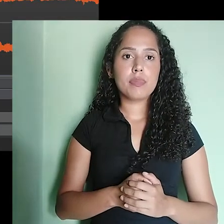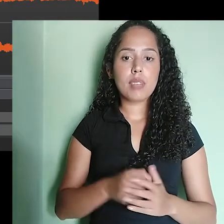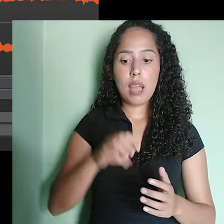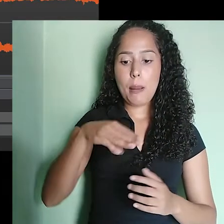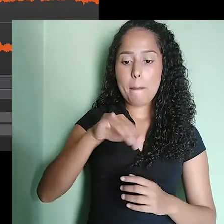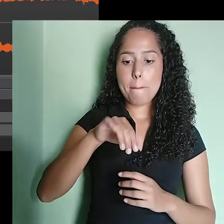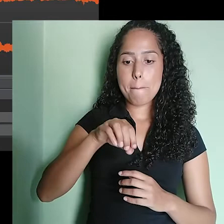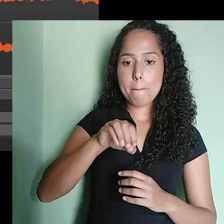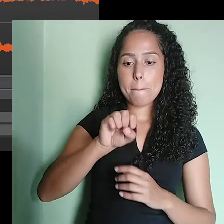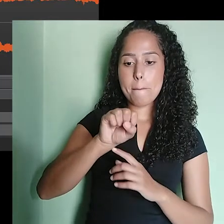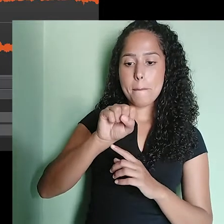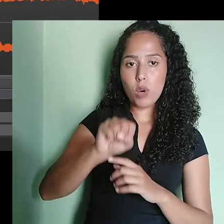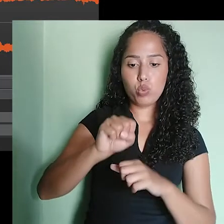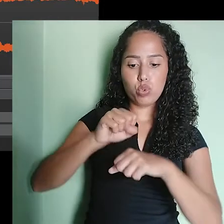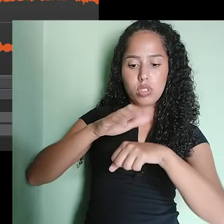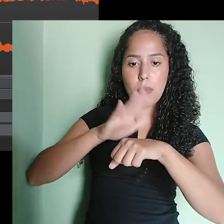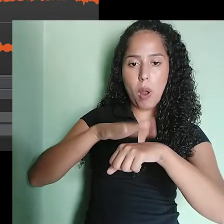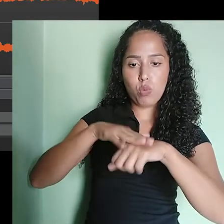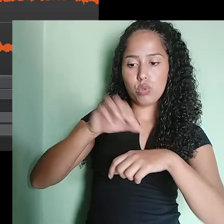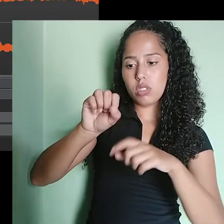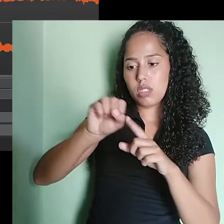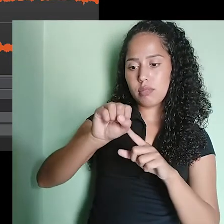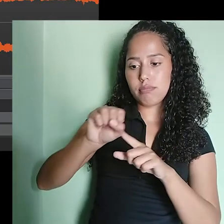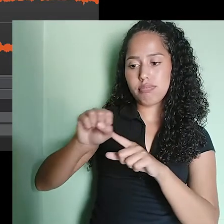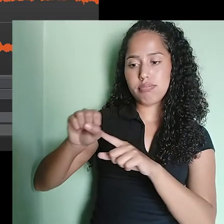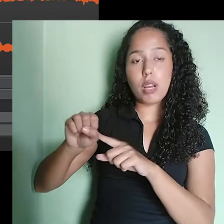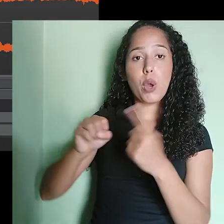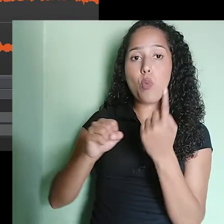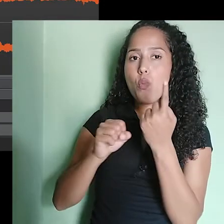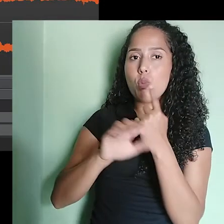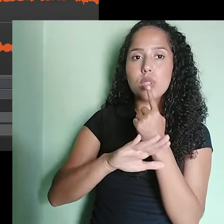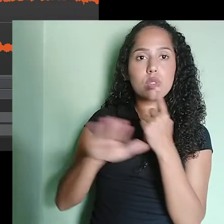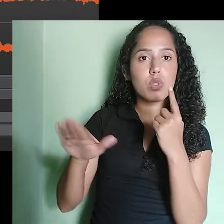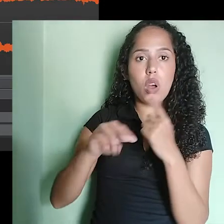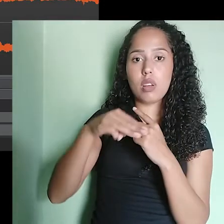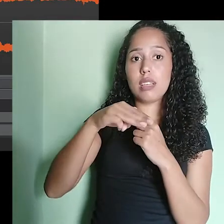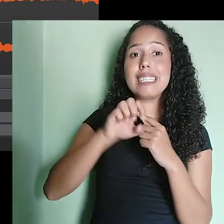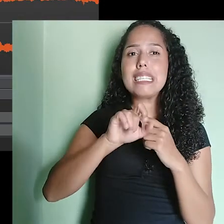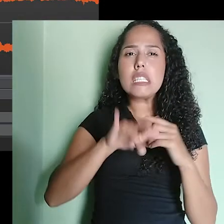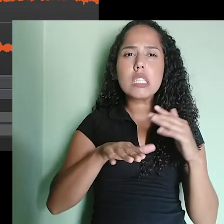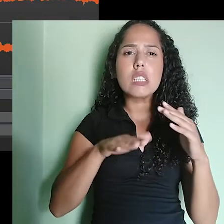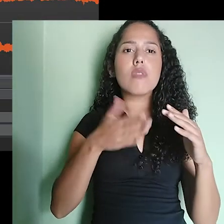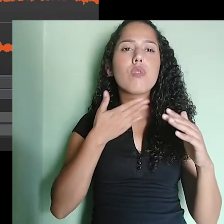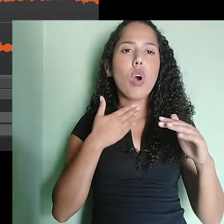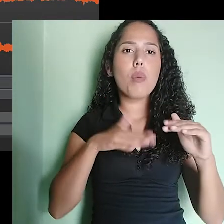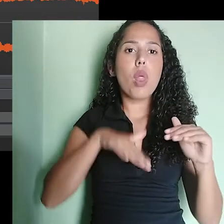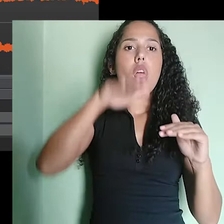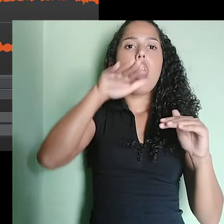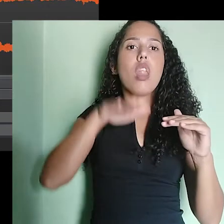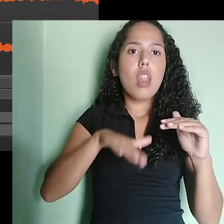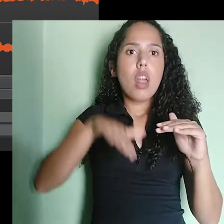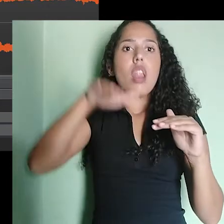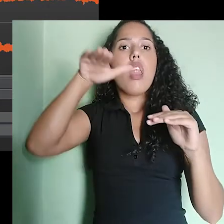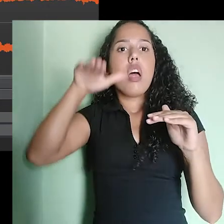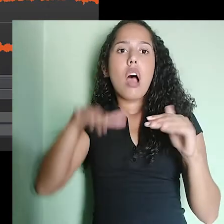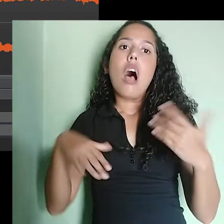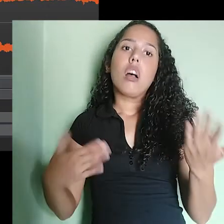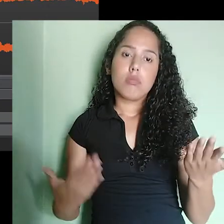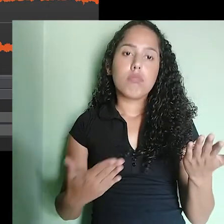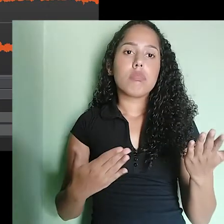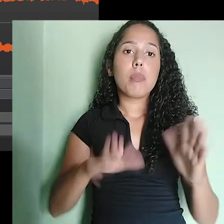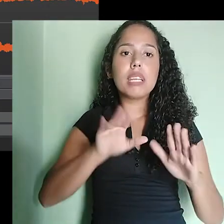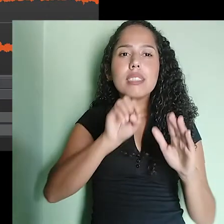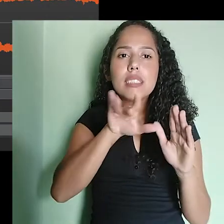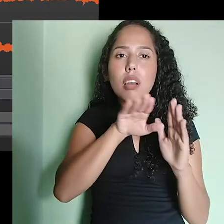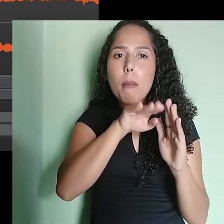Quando ela fala mãos, é uma nota só, tá? Se eu estivesse fazendo mãos, aí eu teria que pegar a última nota e